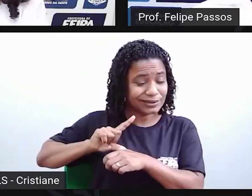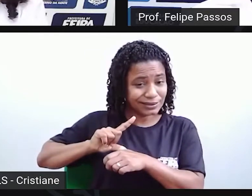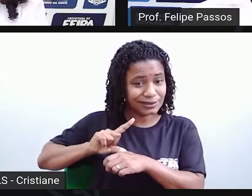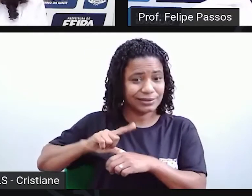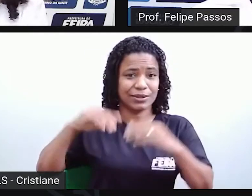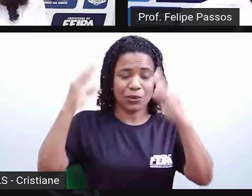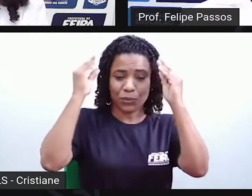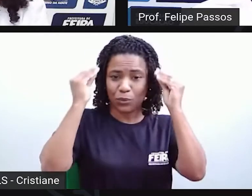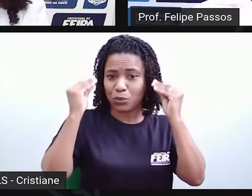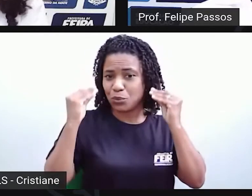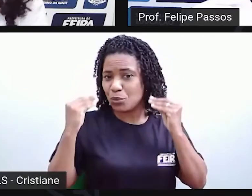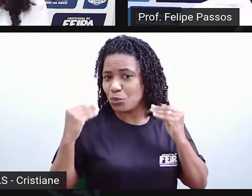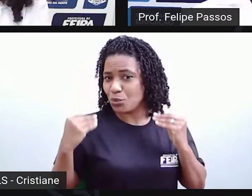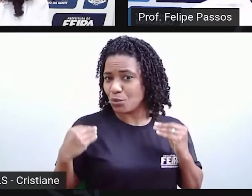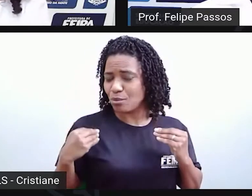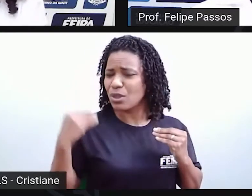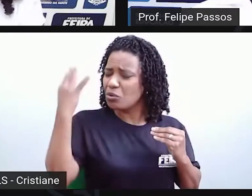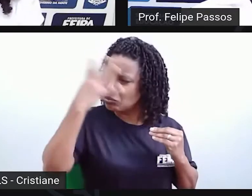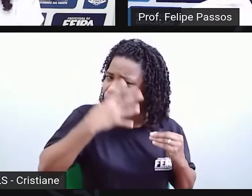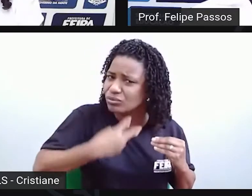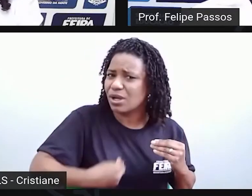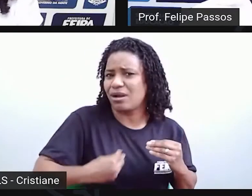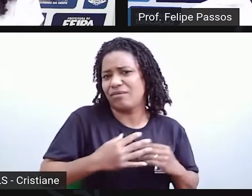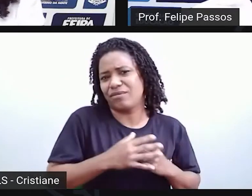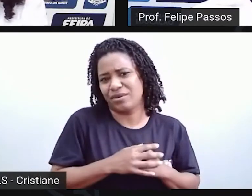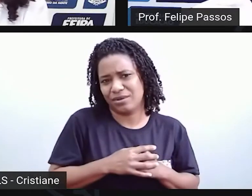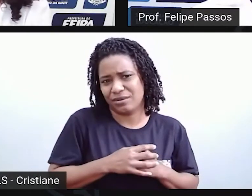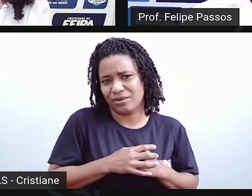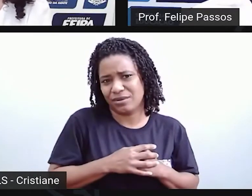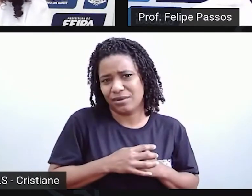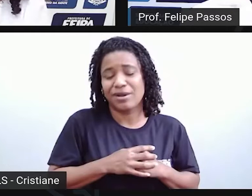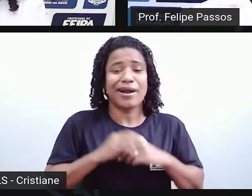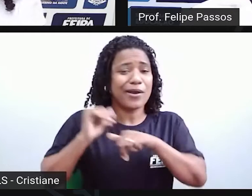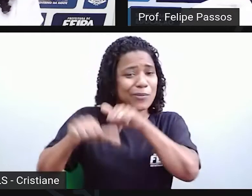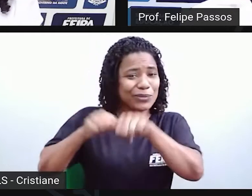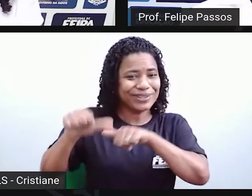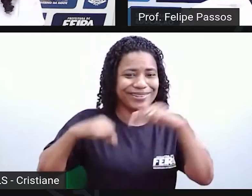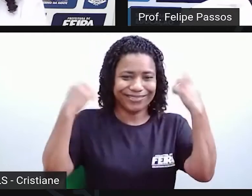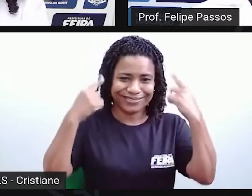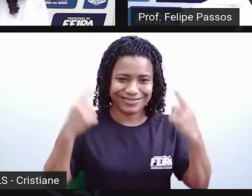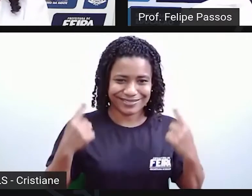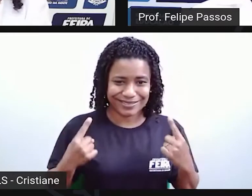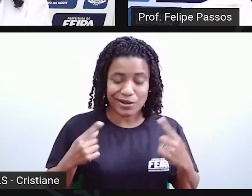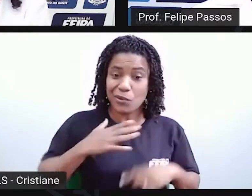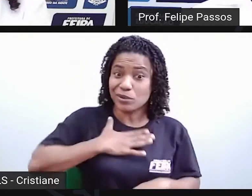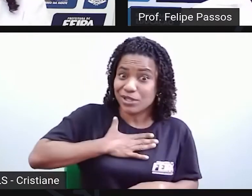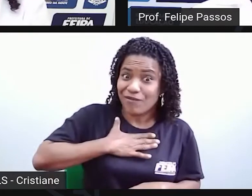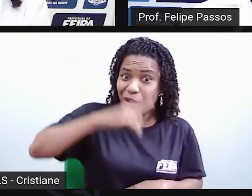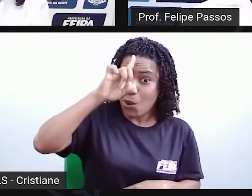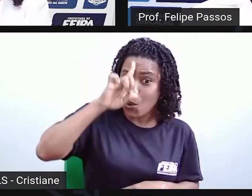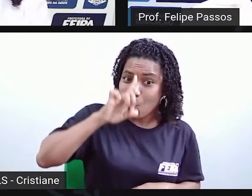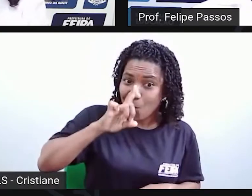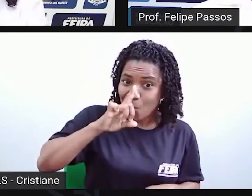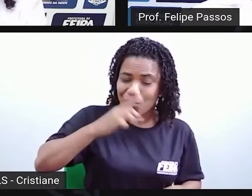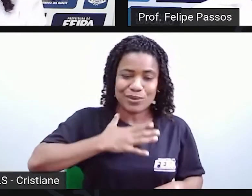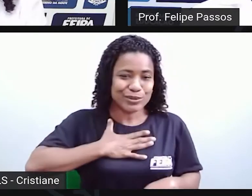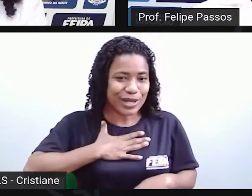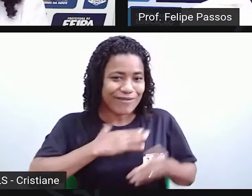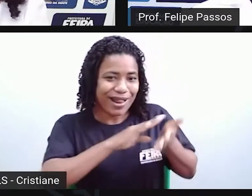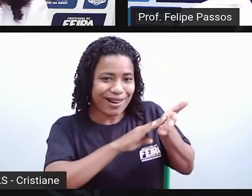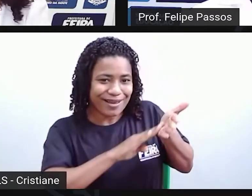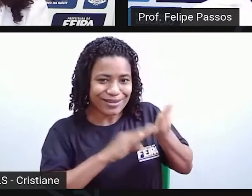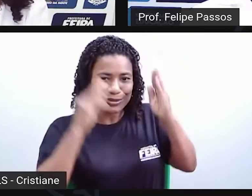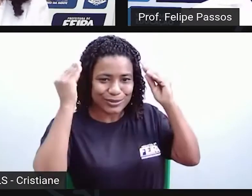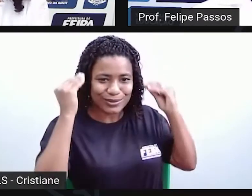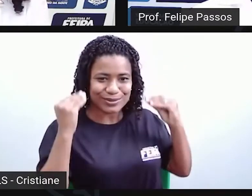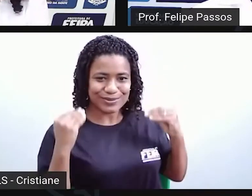e eu ouvi isso de algumas pessoas. Eu gostava mais do seu cabelo loiro, do seu cabelo alisado. E aí a gente percebe quando a gente passa